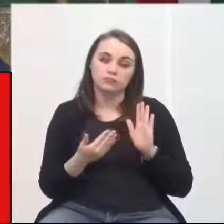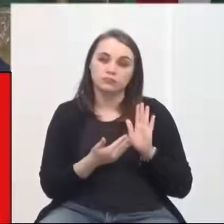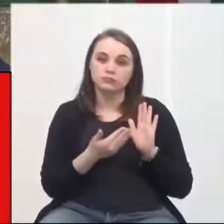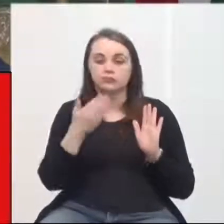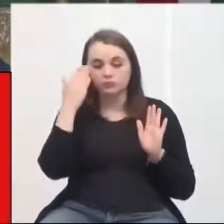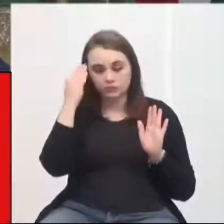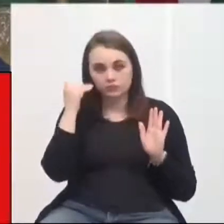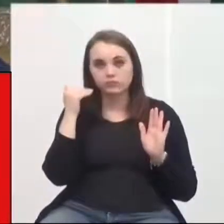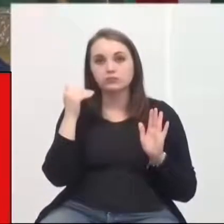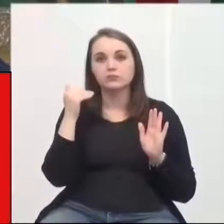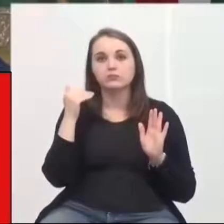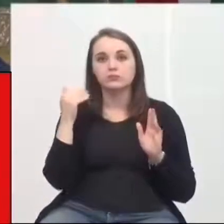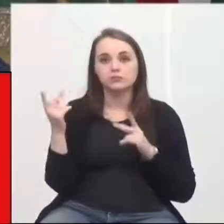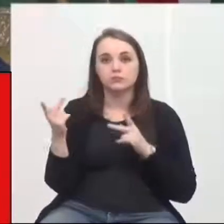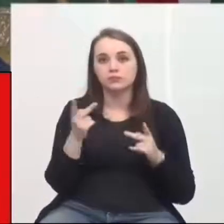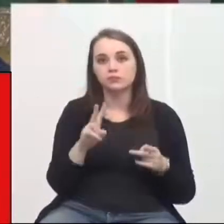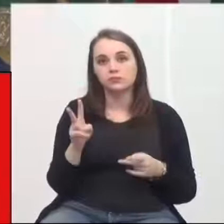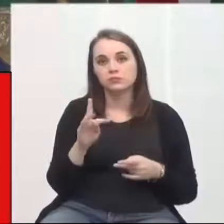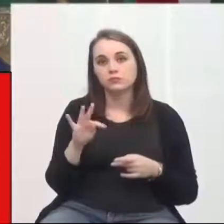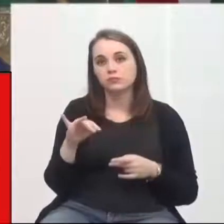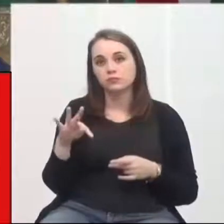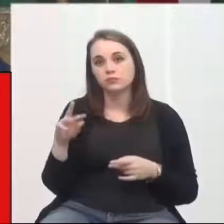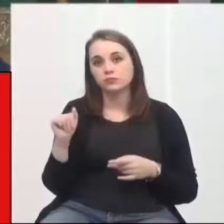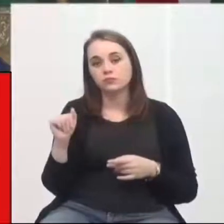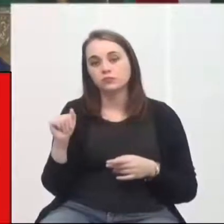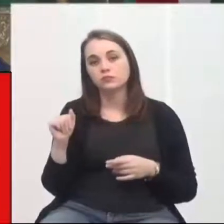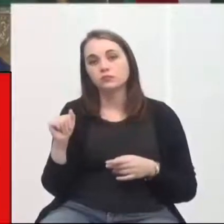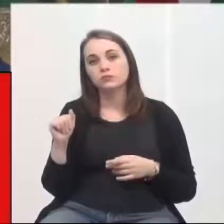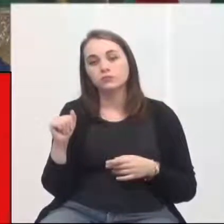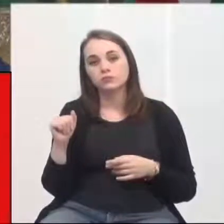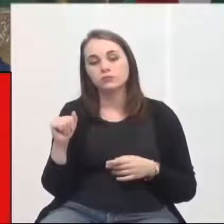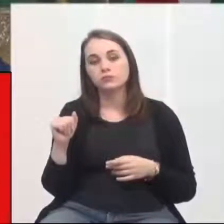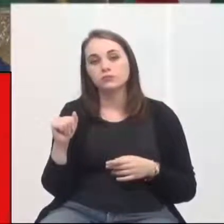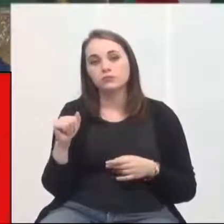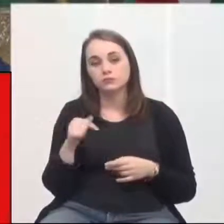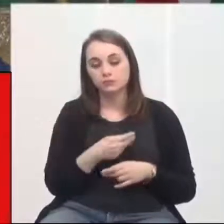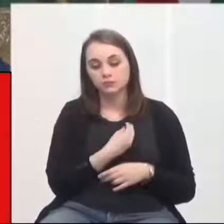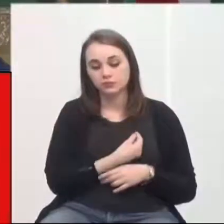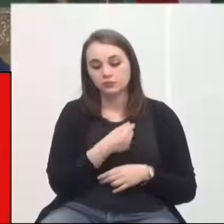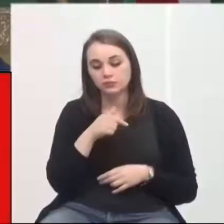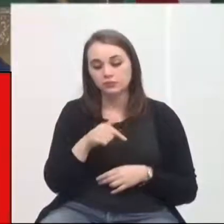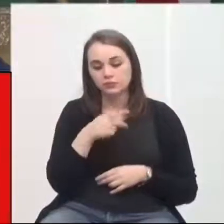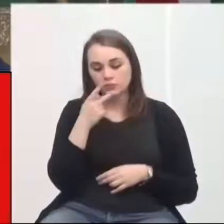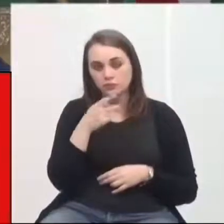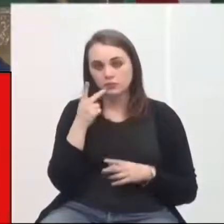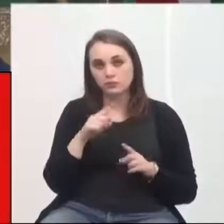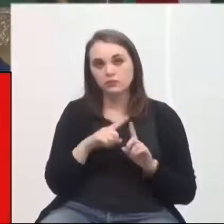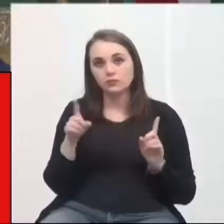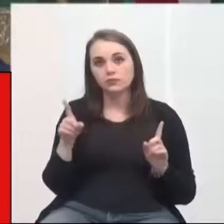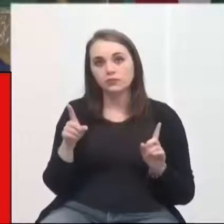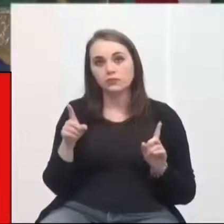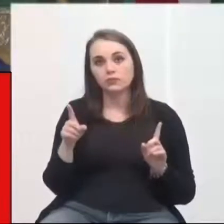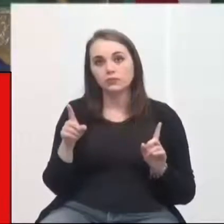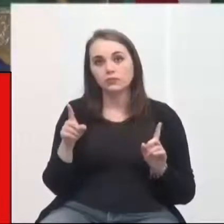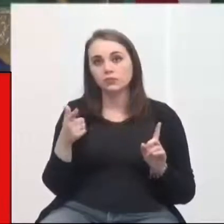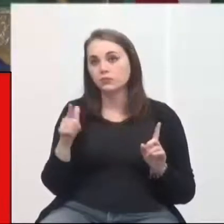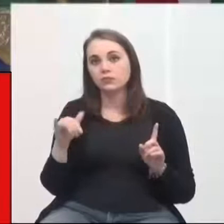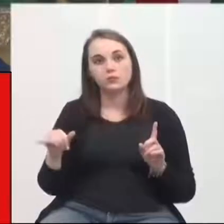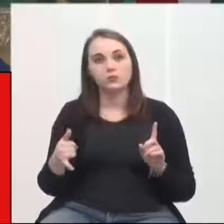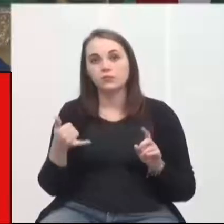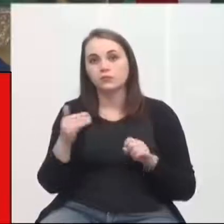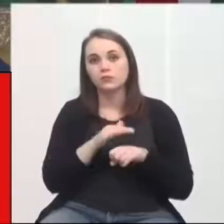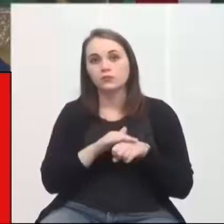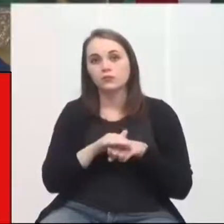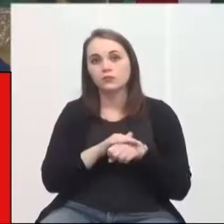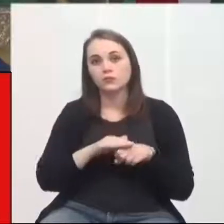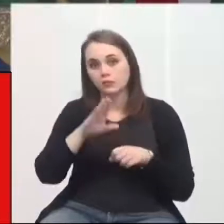sabe da visita do vereador Tita, né, do secretário de Obras, que esteve aqui explanando, mas eu não tive oportunidade